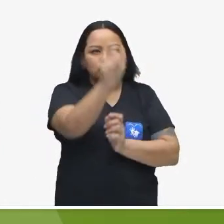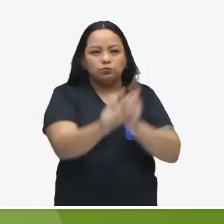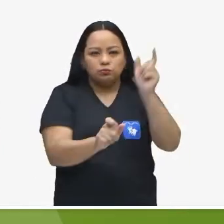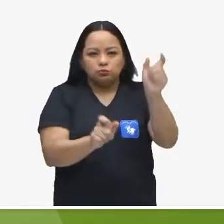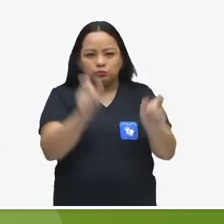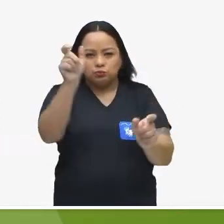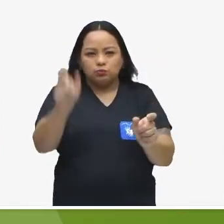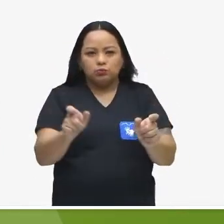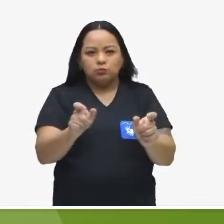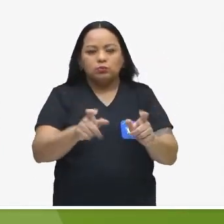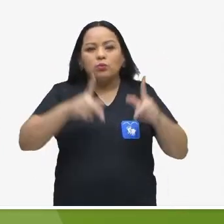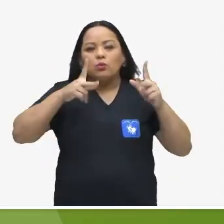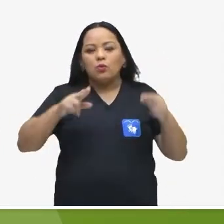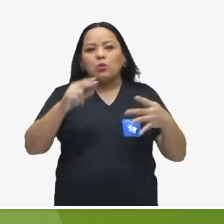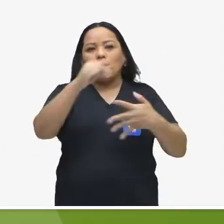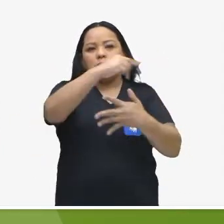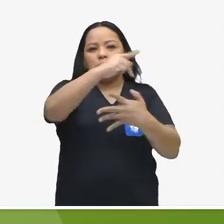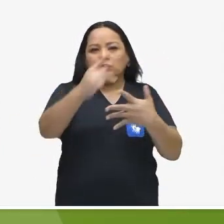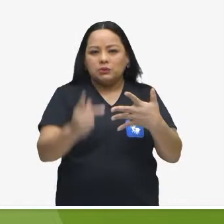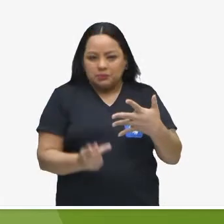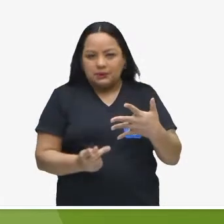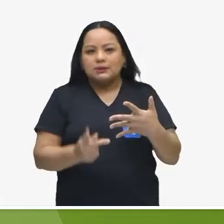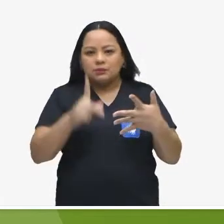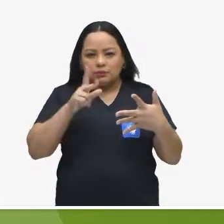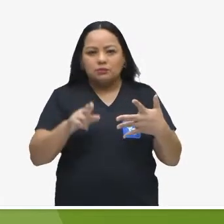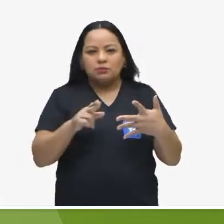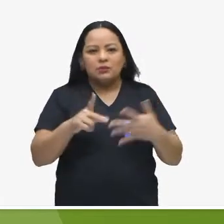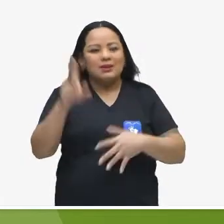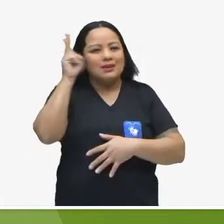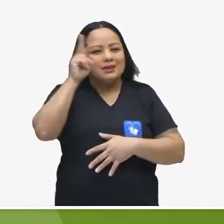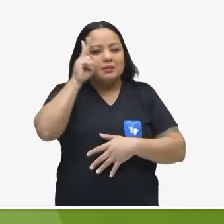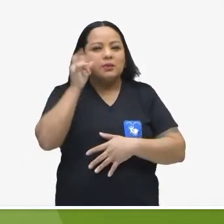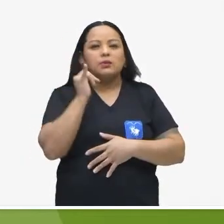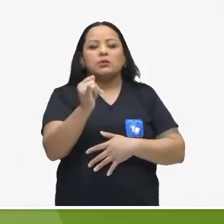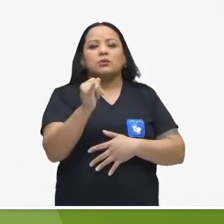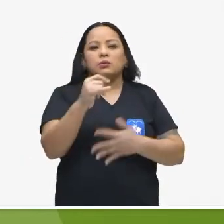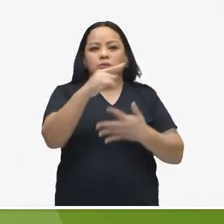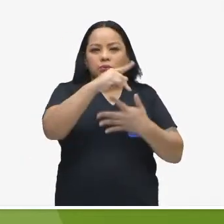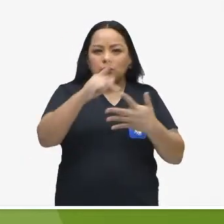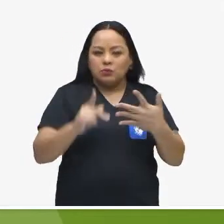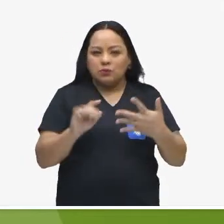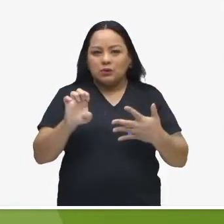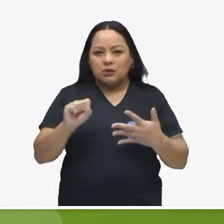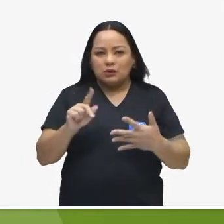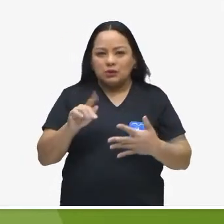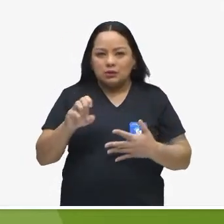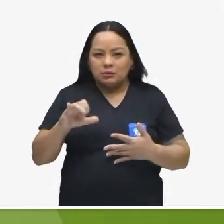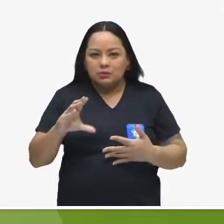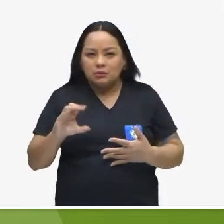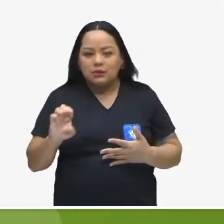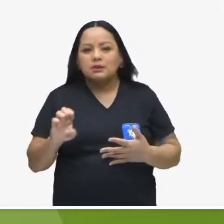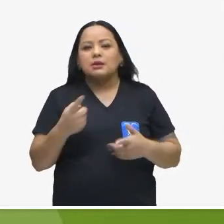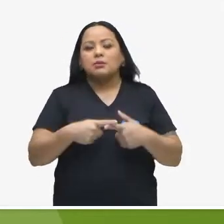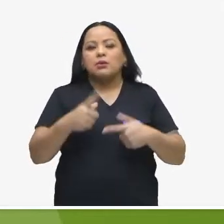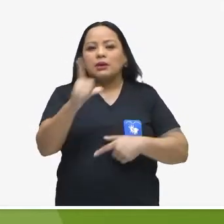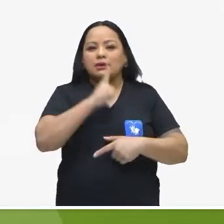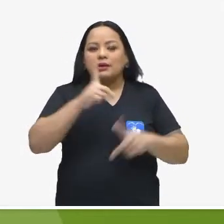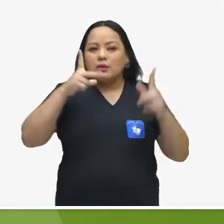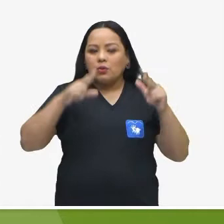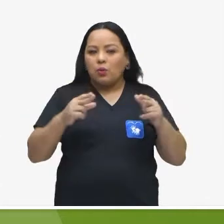de uma mesma espécie. Lembrando que espécie são aquelas que contêm a